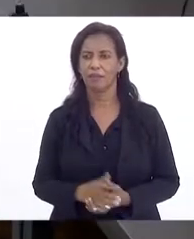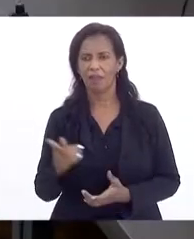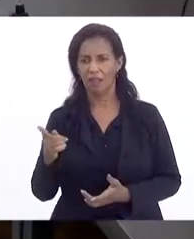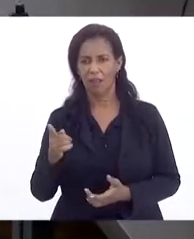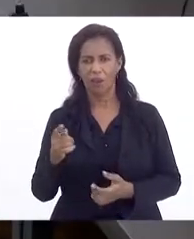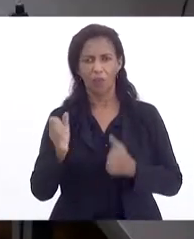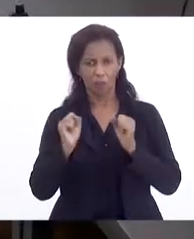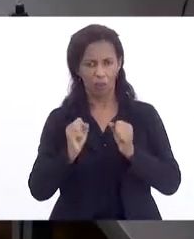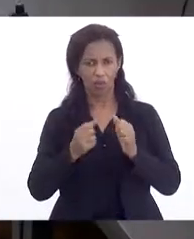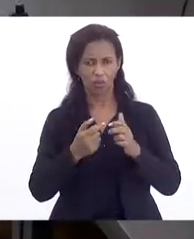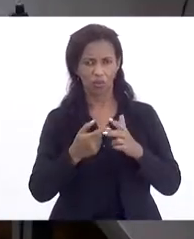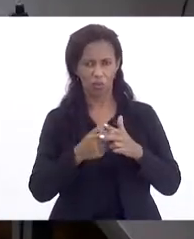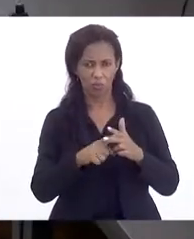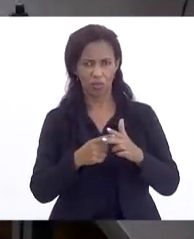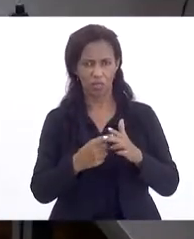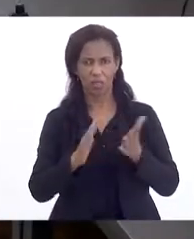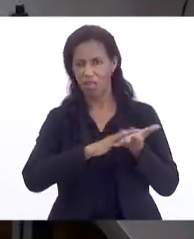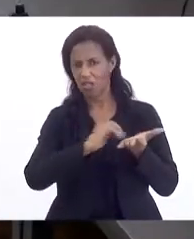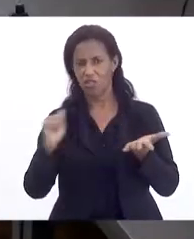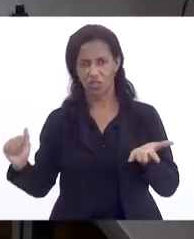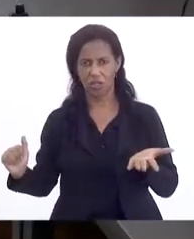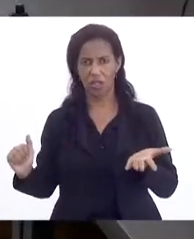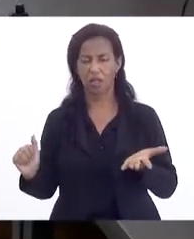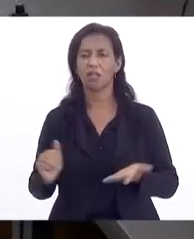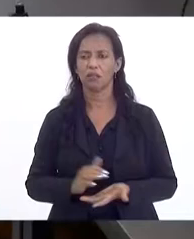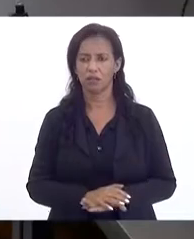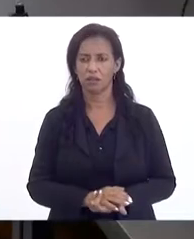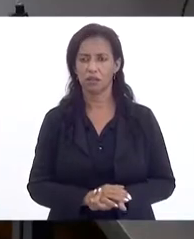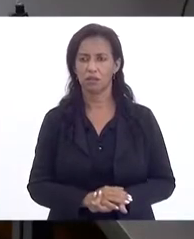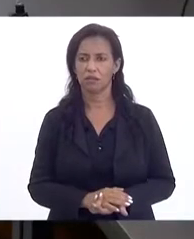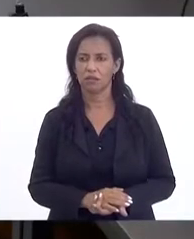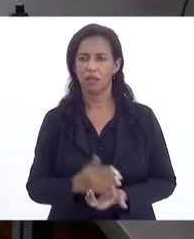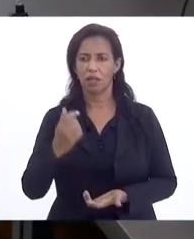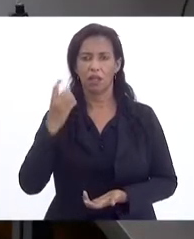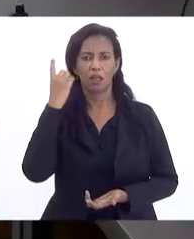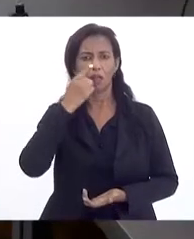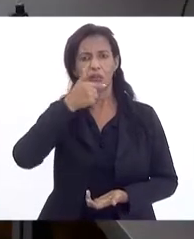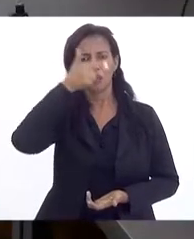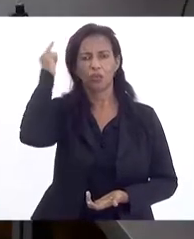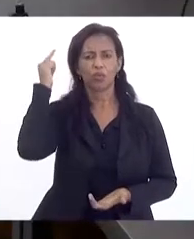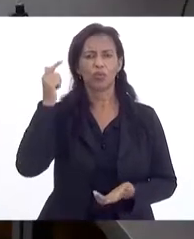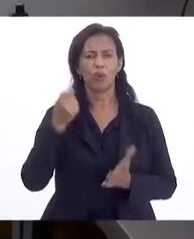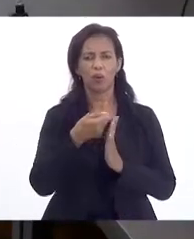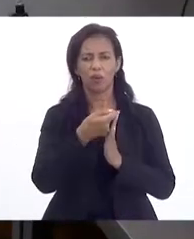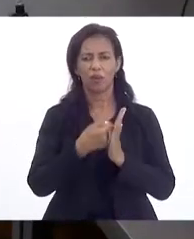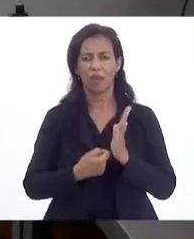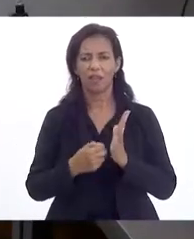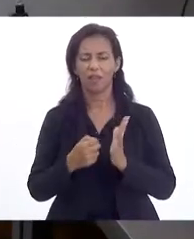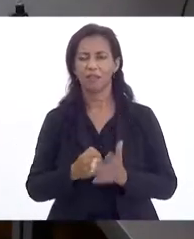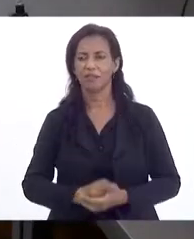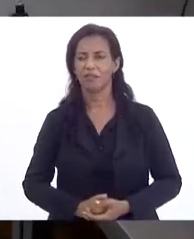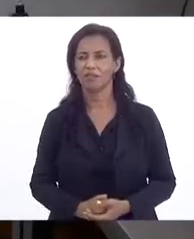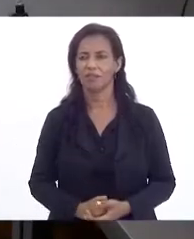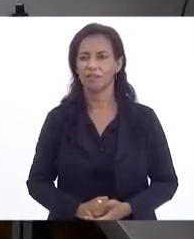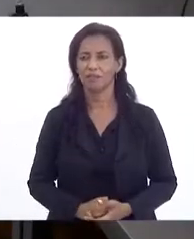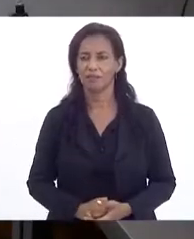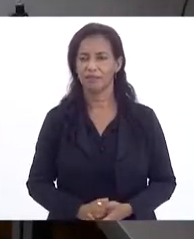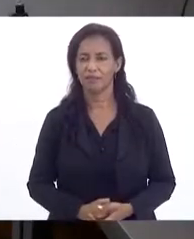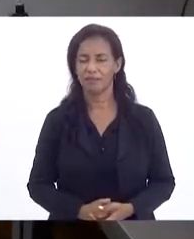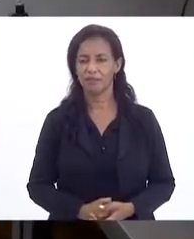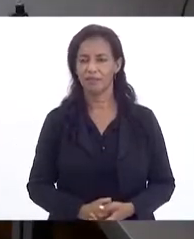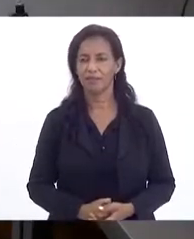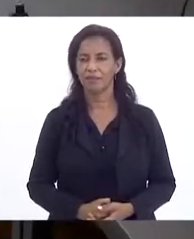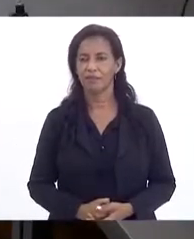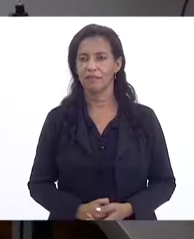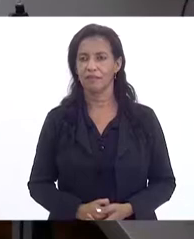então? Então, retirado de pauta vista, do deputado Luiz Paulo, ele vai... Vou tentar. Vai arredondar a bola aqui.